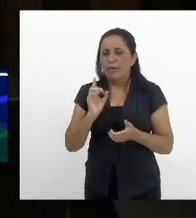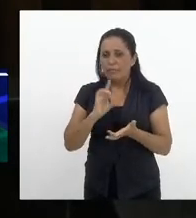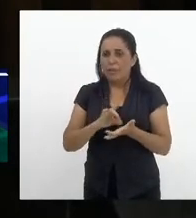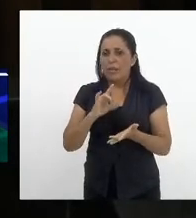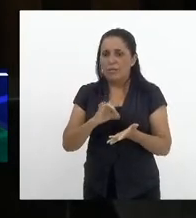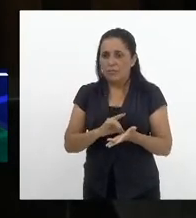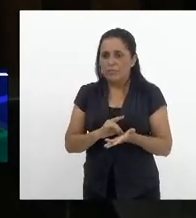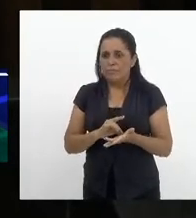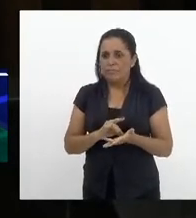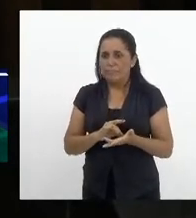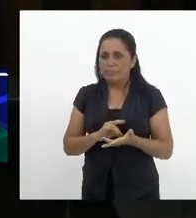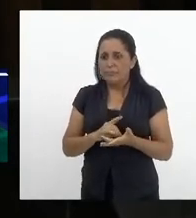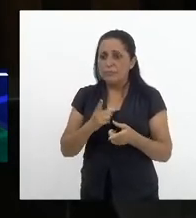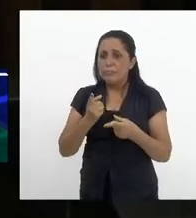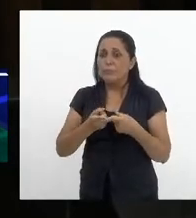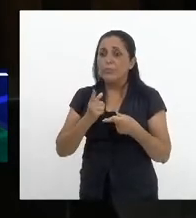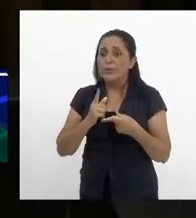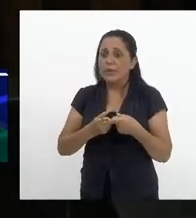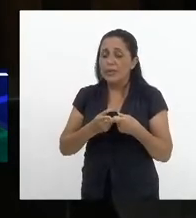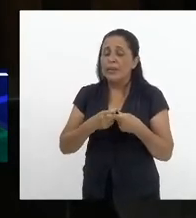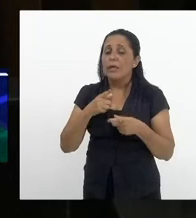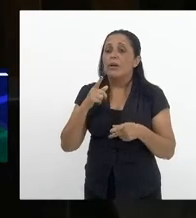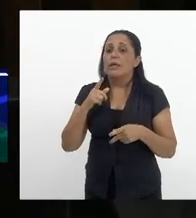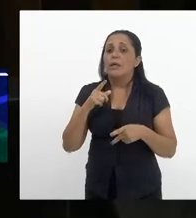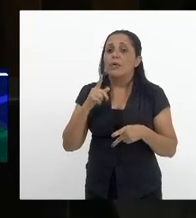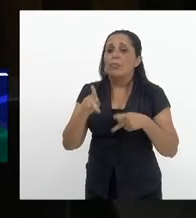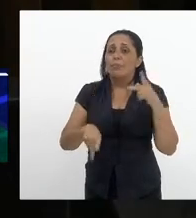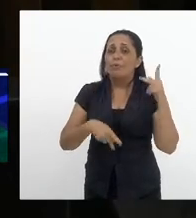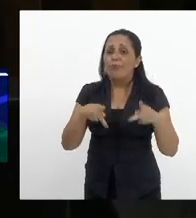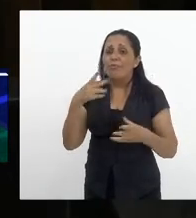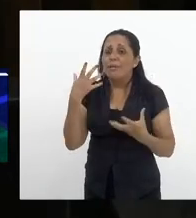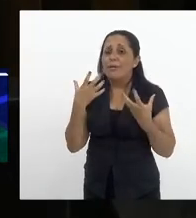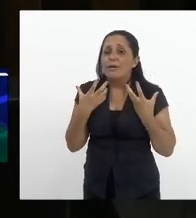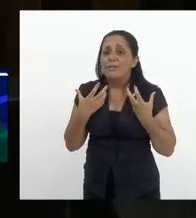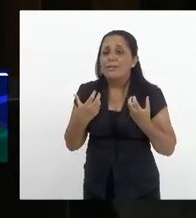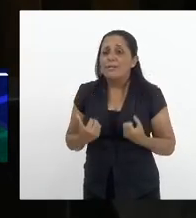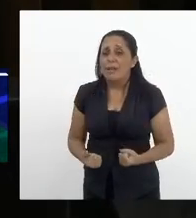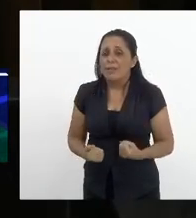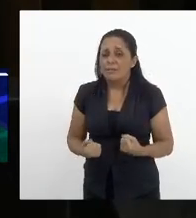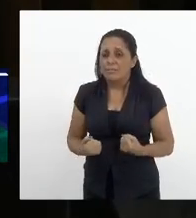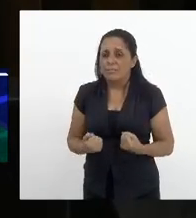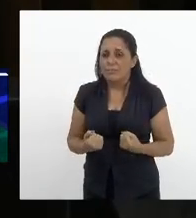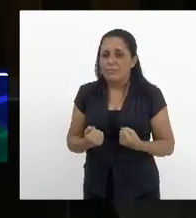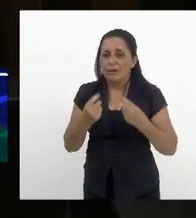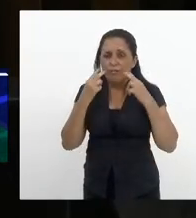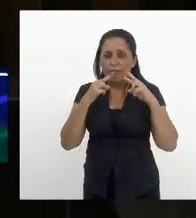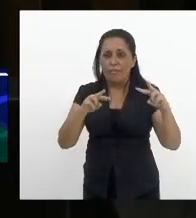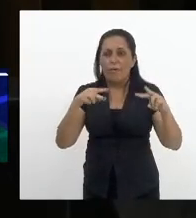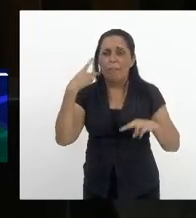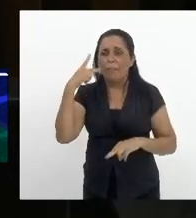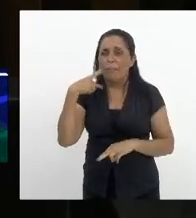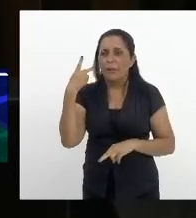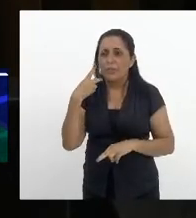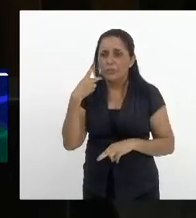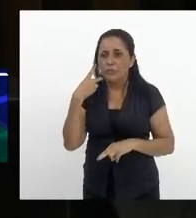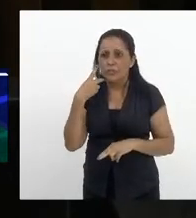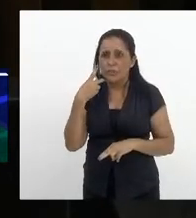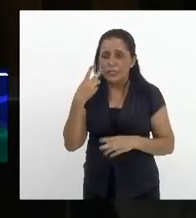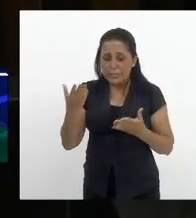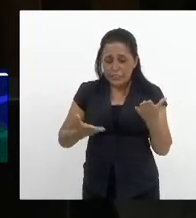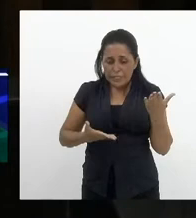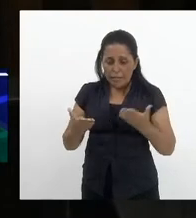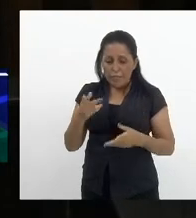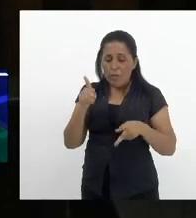realidade, pois a população está cansada de ver os políticos, ao invés de servir